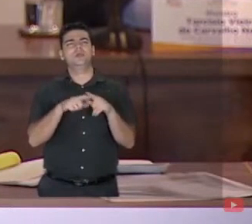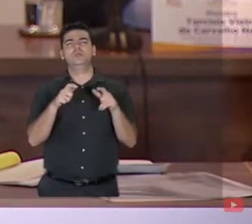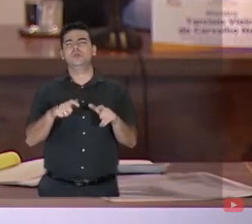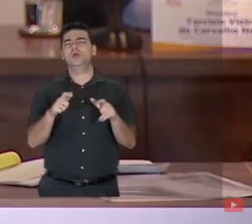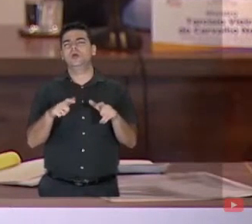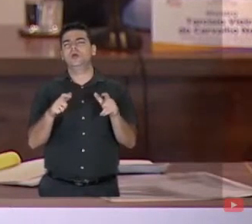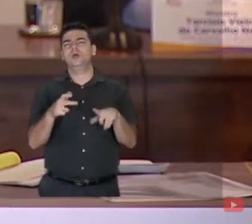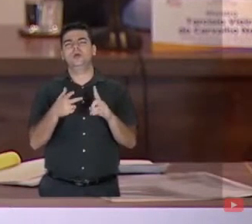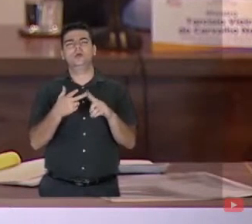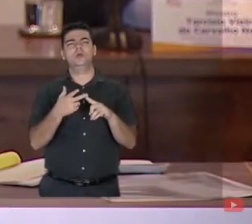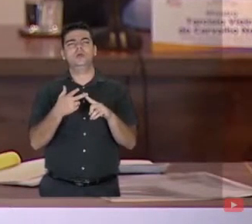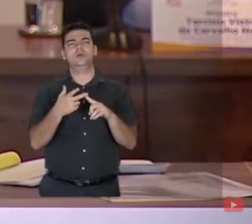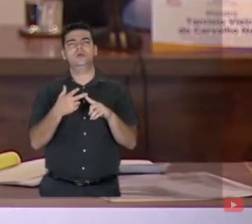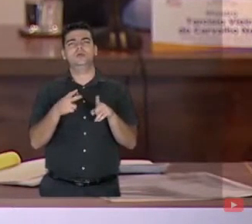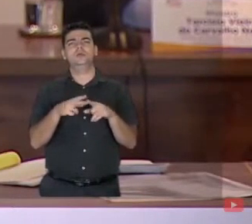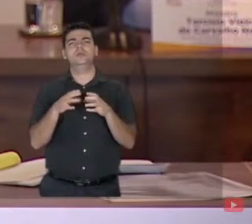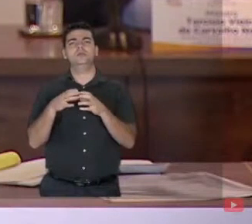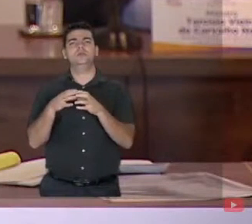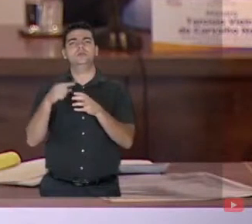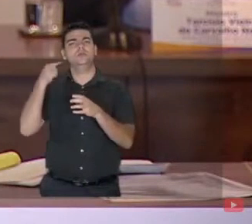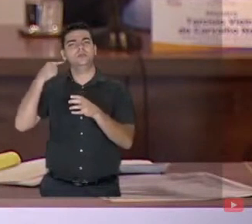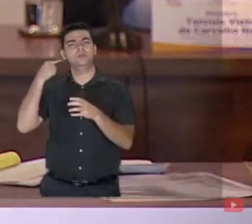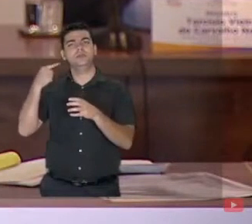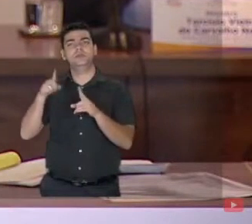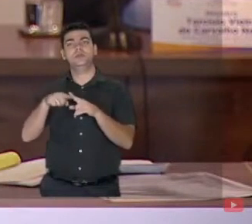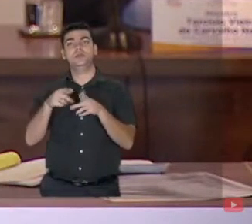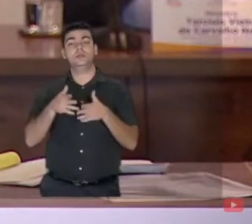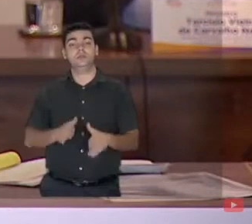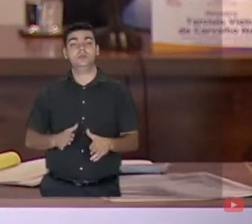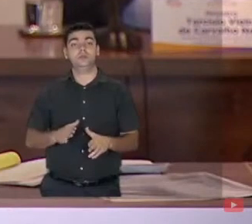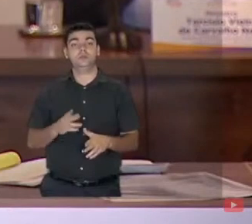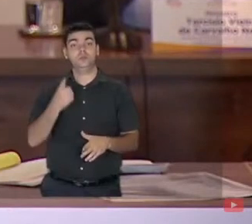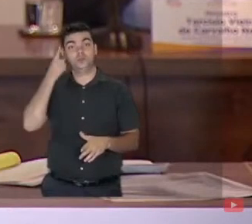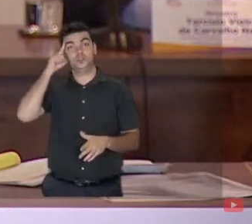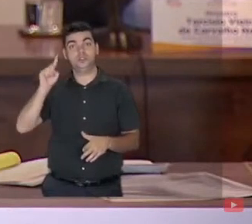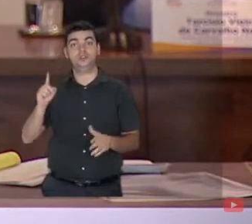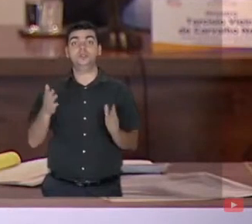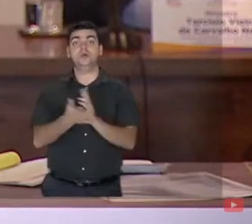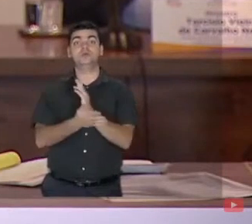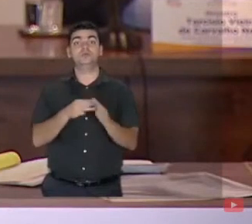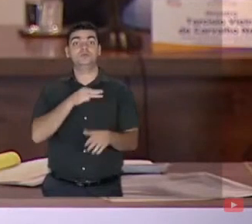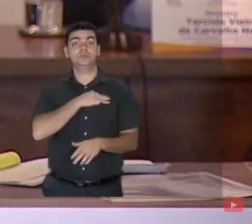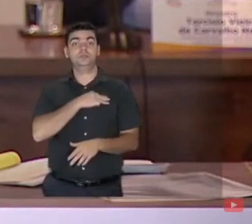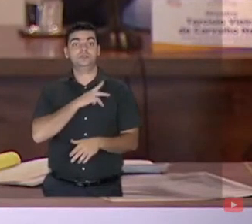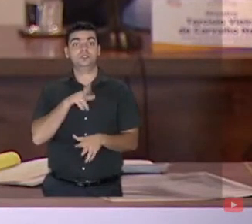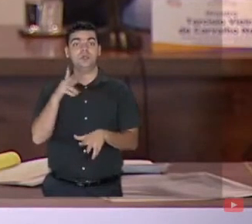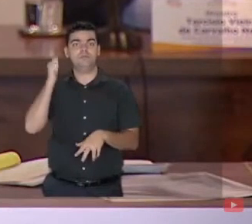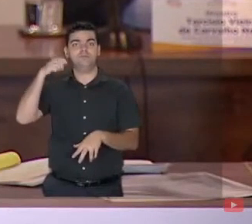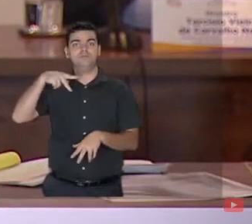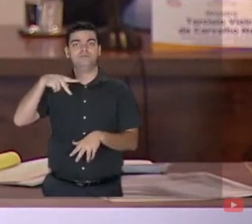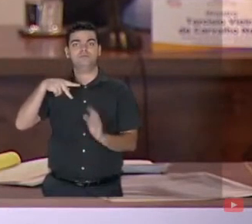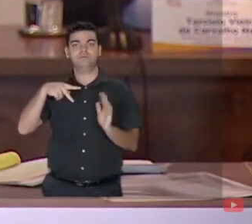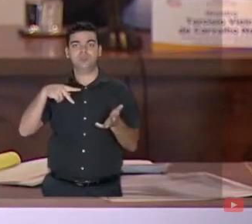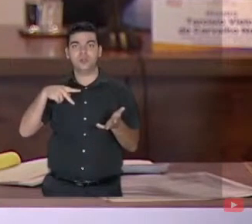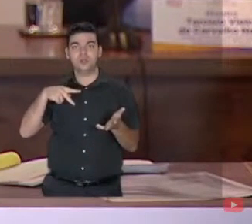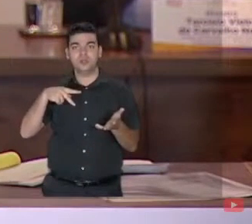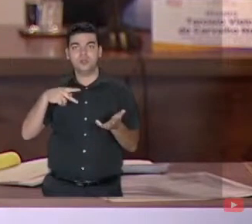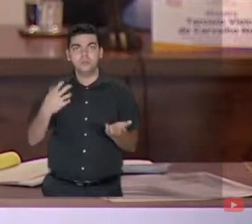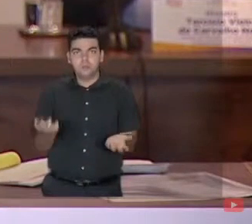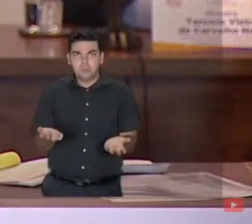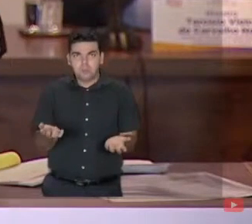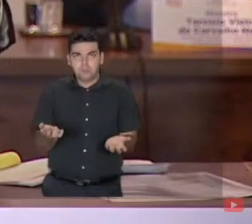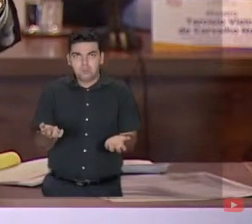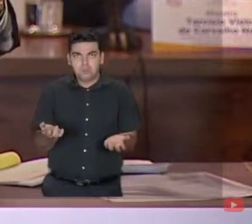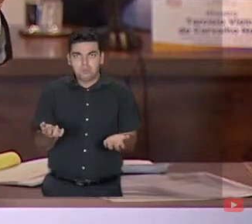endereço e filiação e data de nascimento de alguns ministros aposentados. Informações que